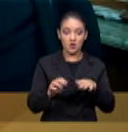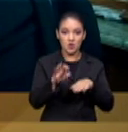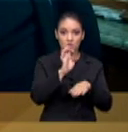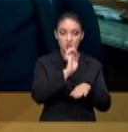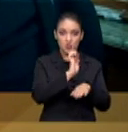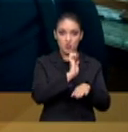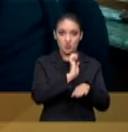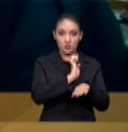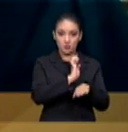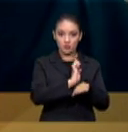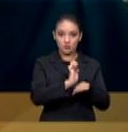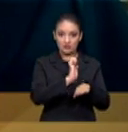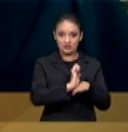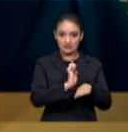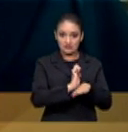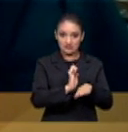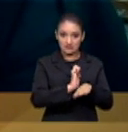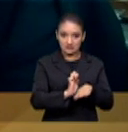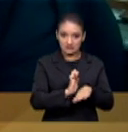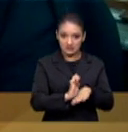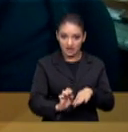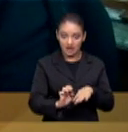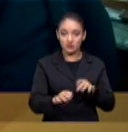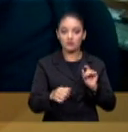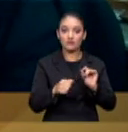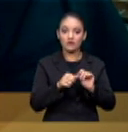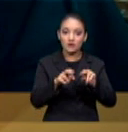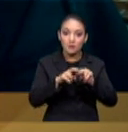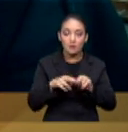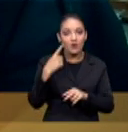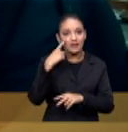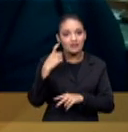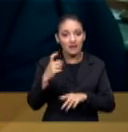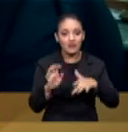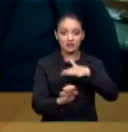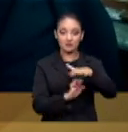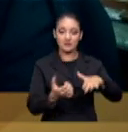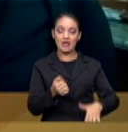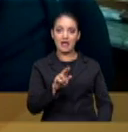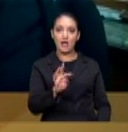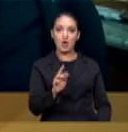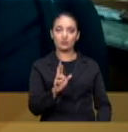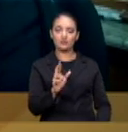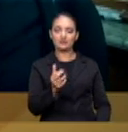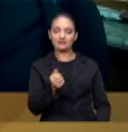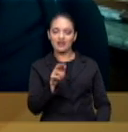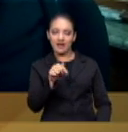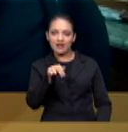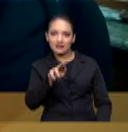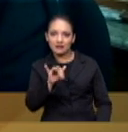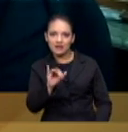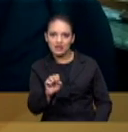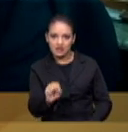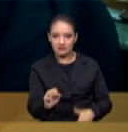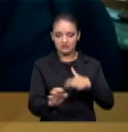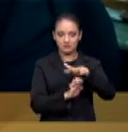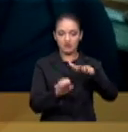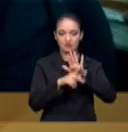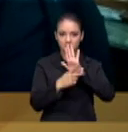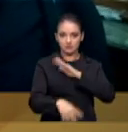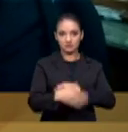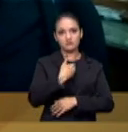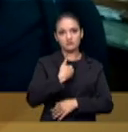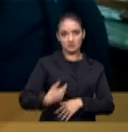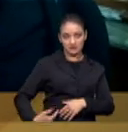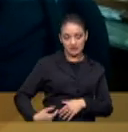Estado, considerados interesses de autarquias e fundações. Faz sem jogo